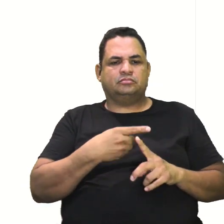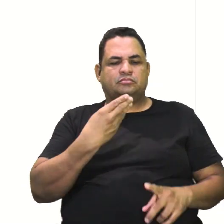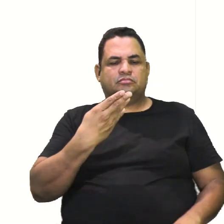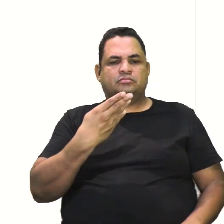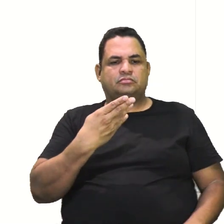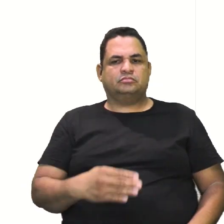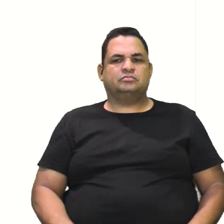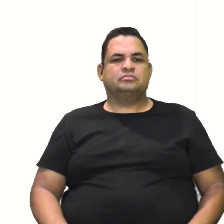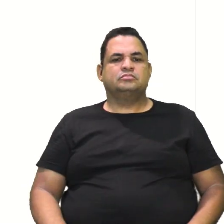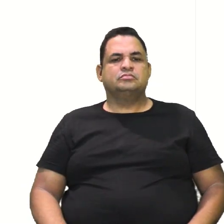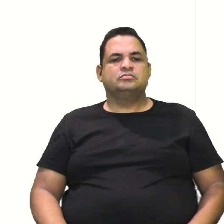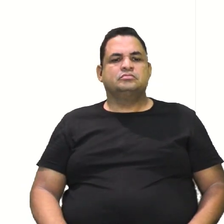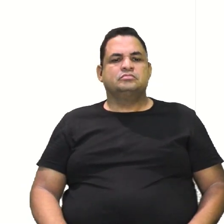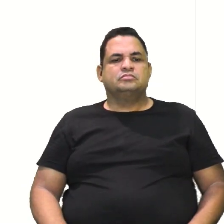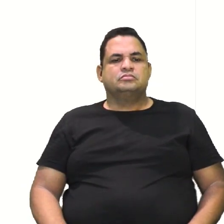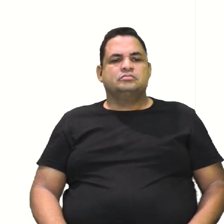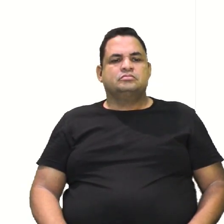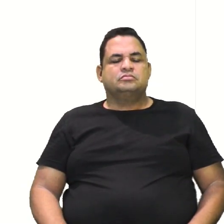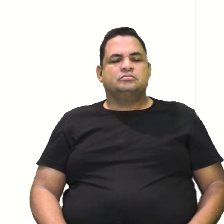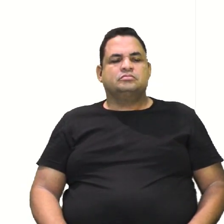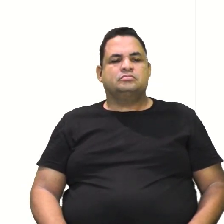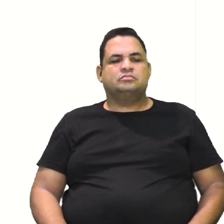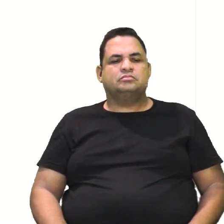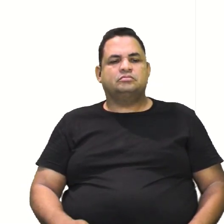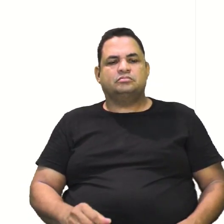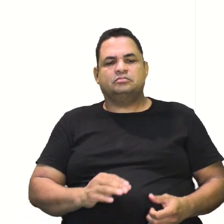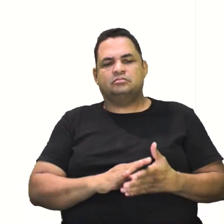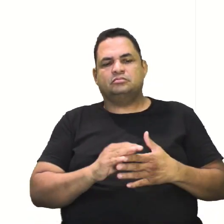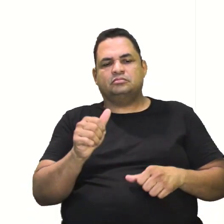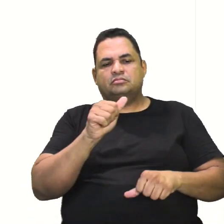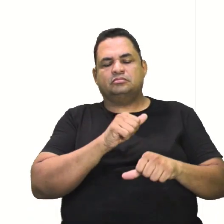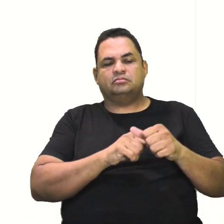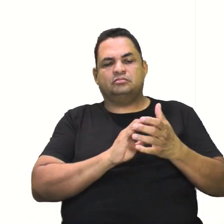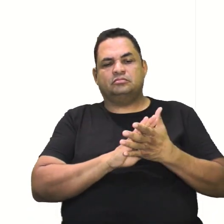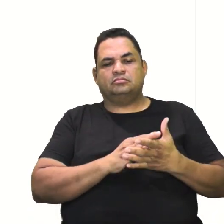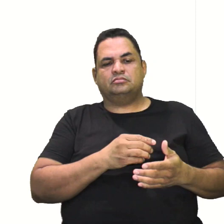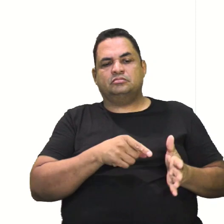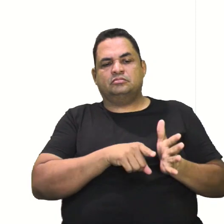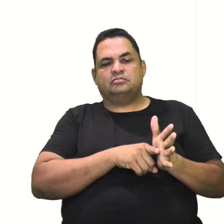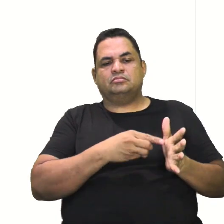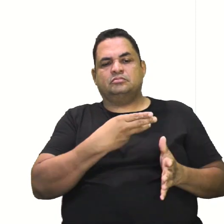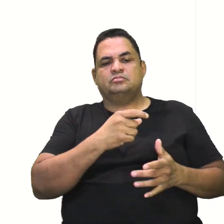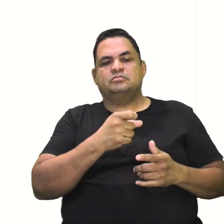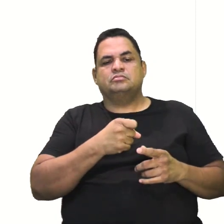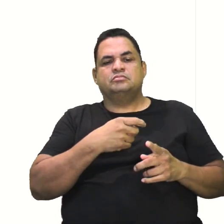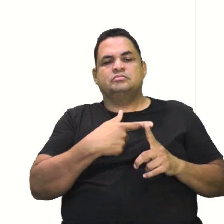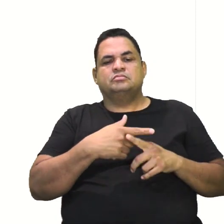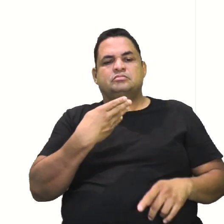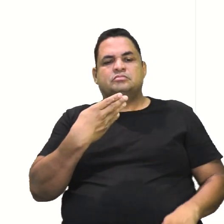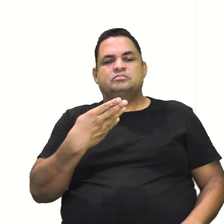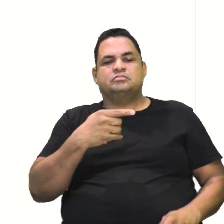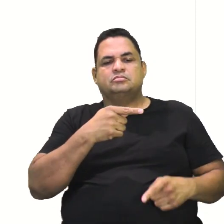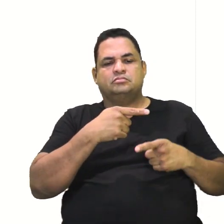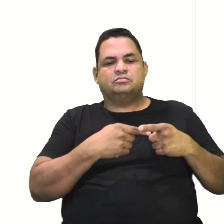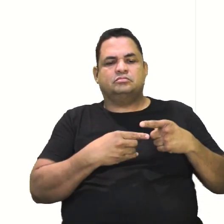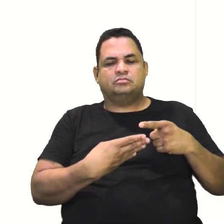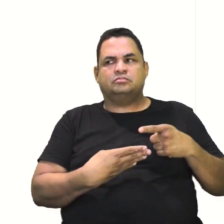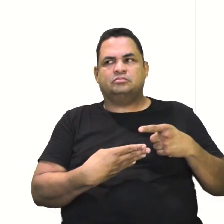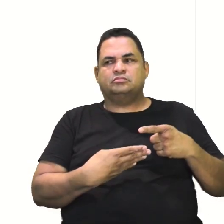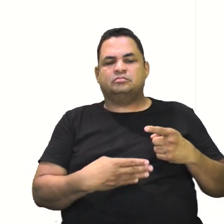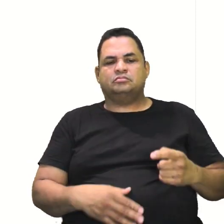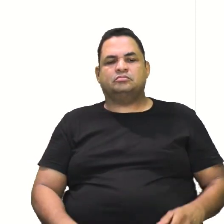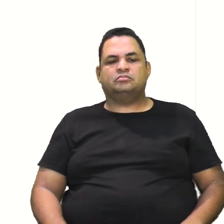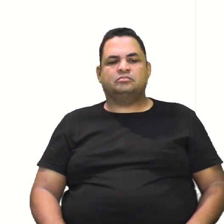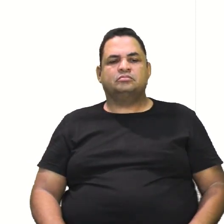mais 4. Tá multiplicando, vai passar dividindo, né? Menos 3x mais 4, tudo isso dividido por